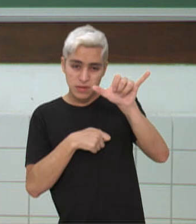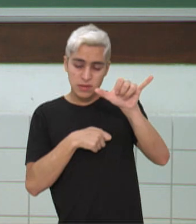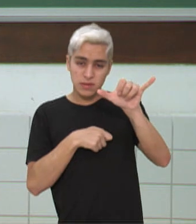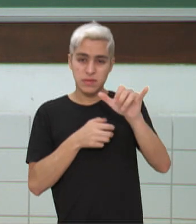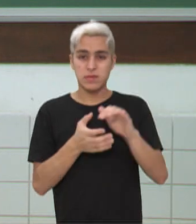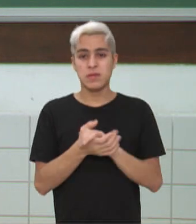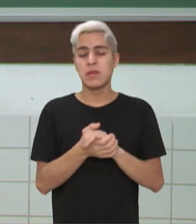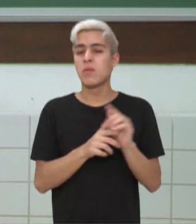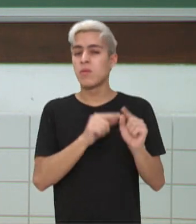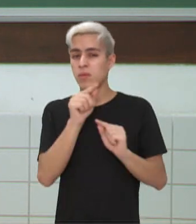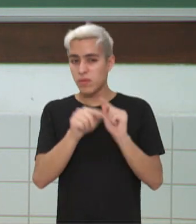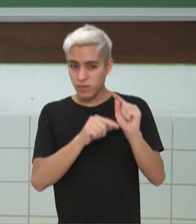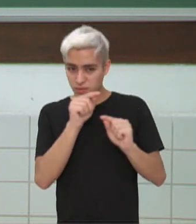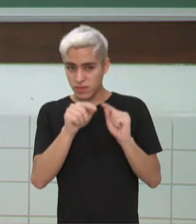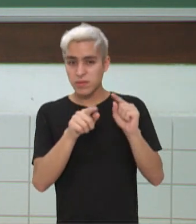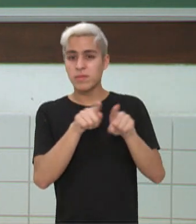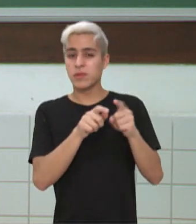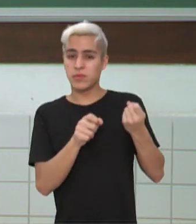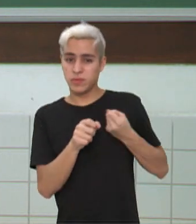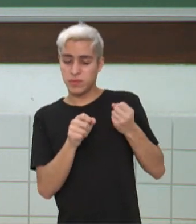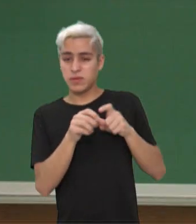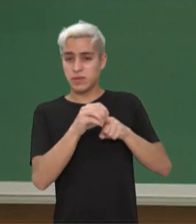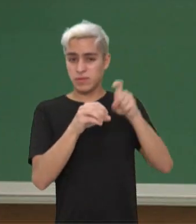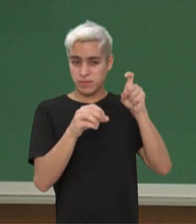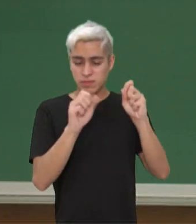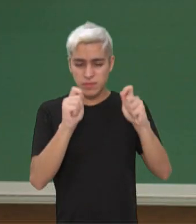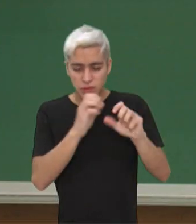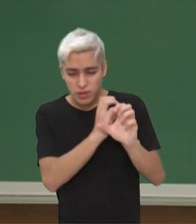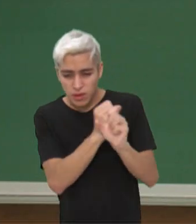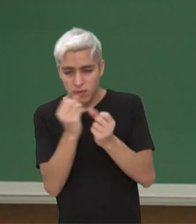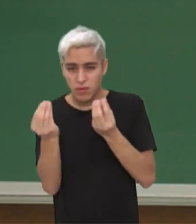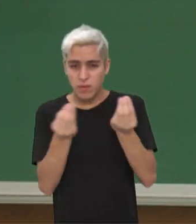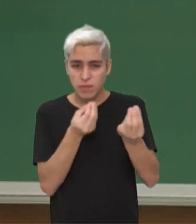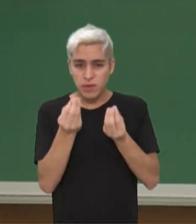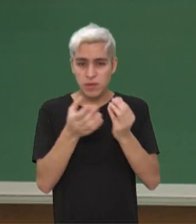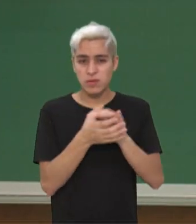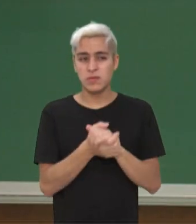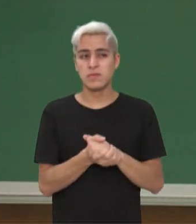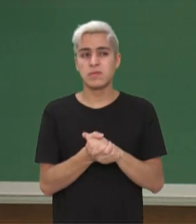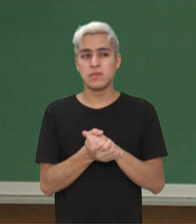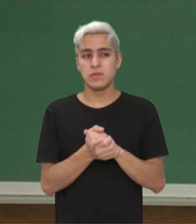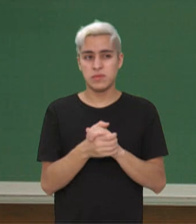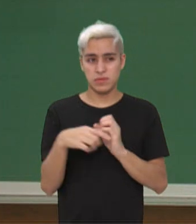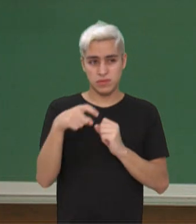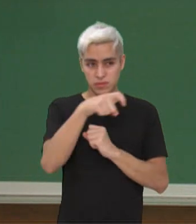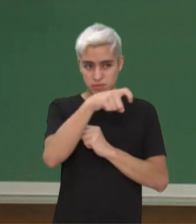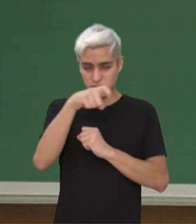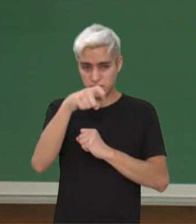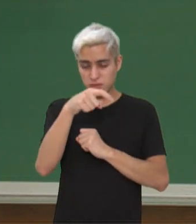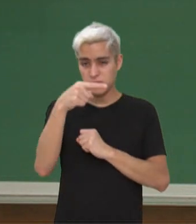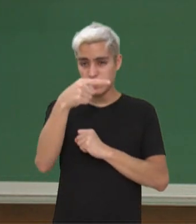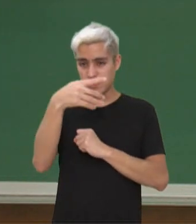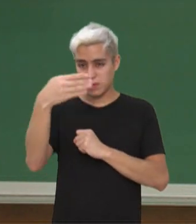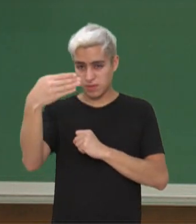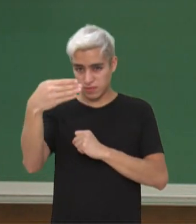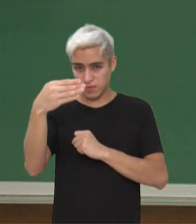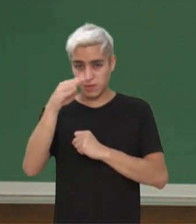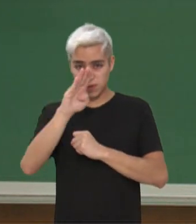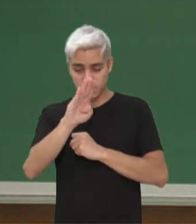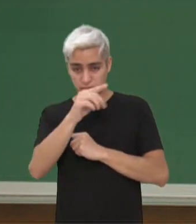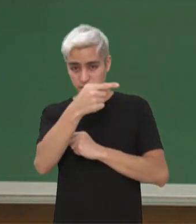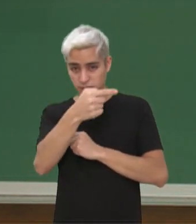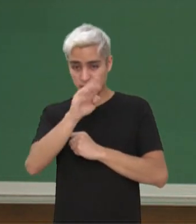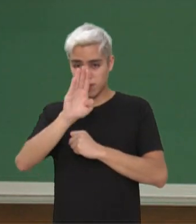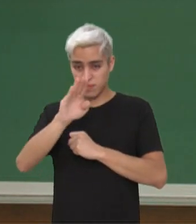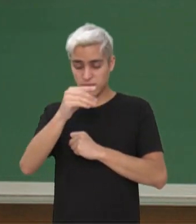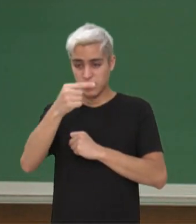vértice, que é a variável dependente. Eu posso calcular o x do vértice por menos b sobre 2a, veja que faz